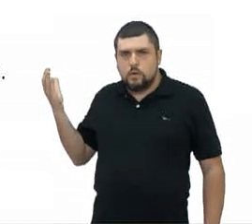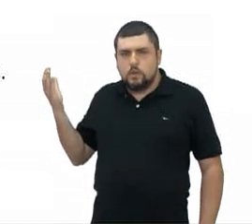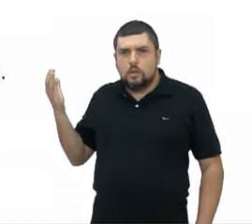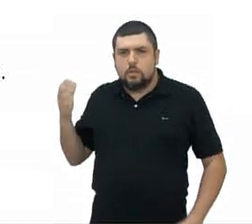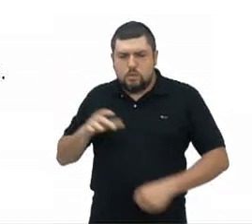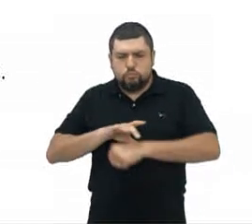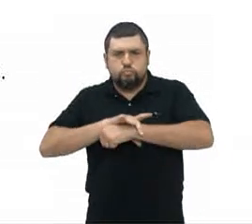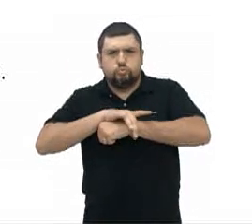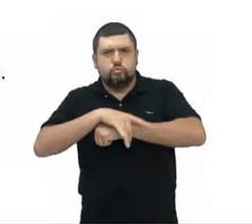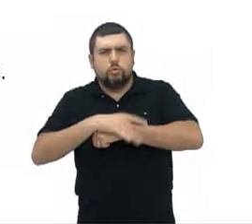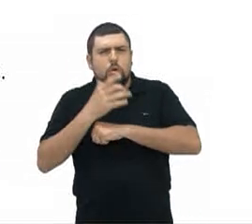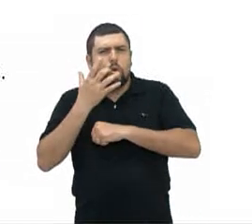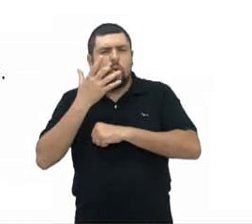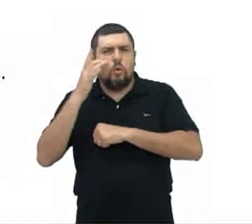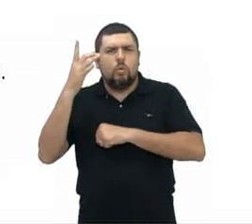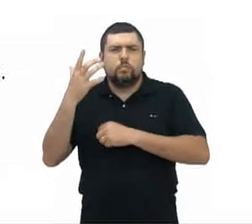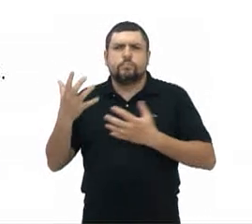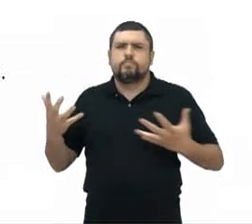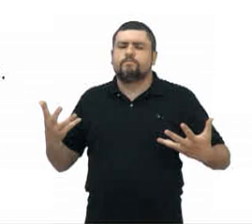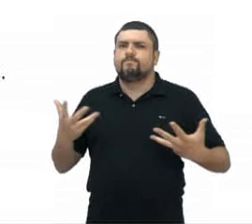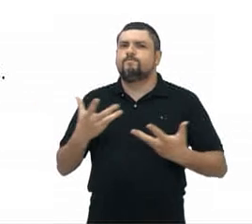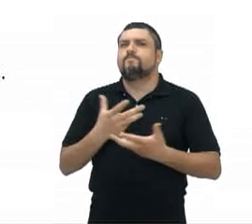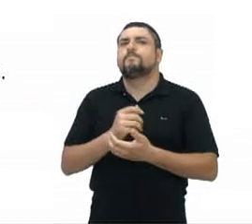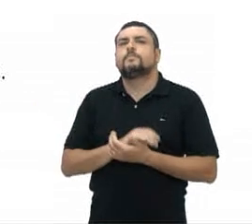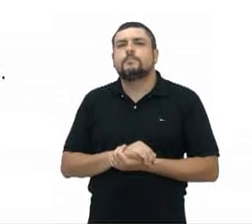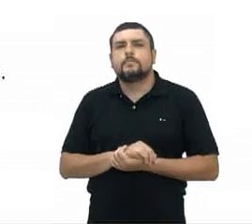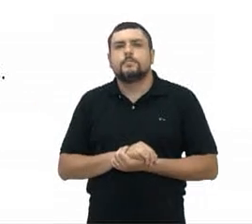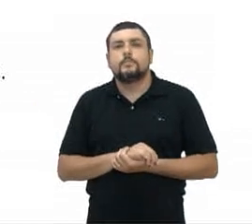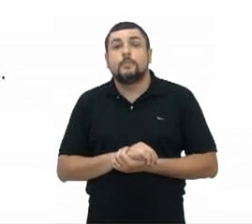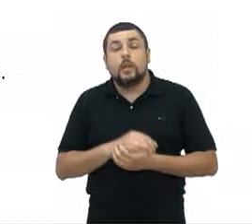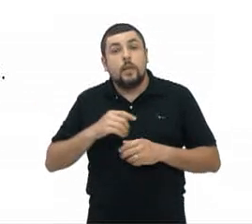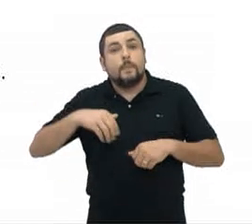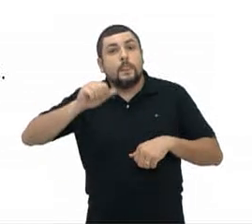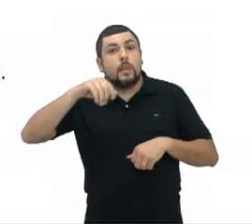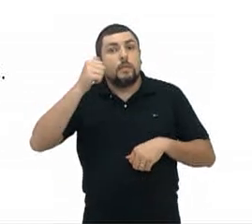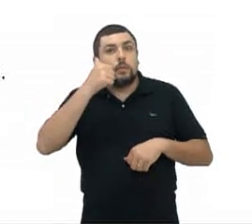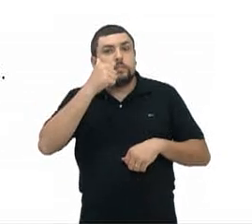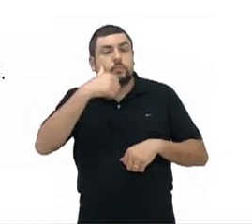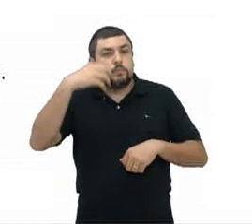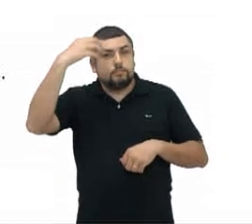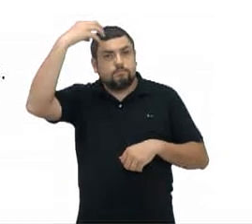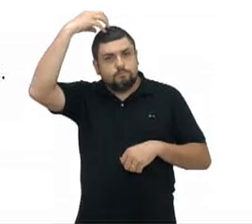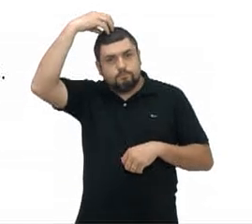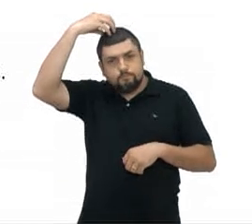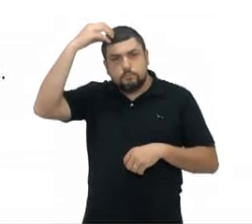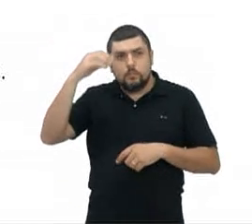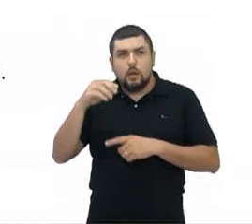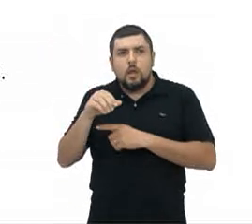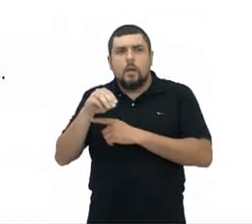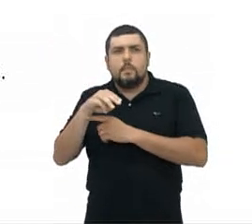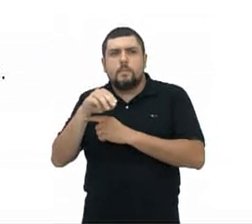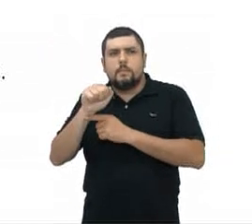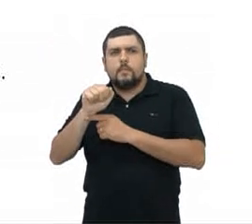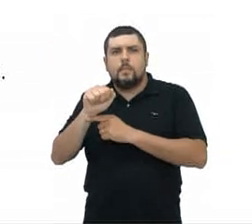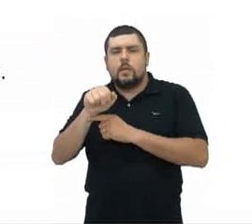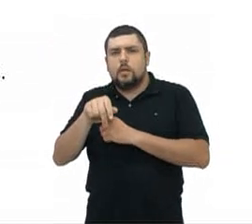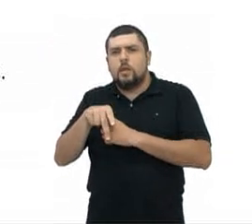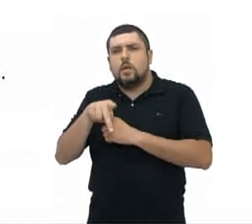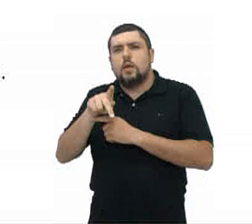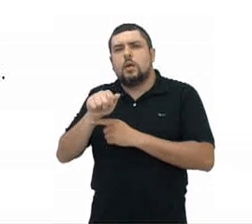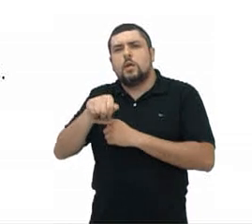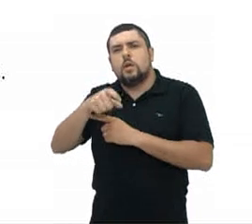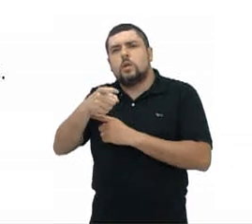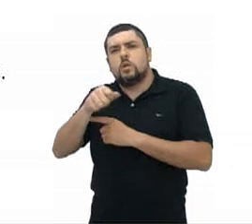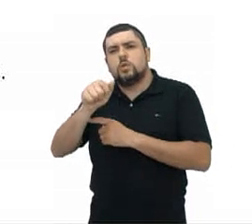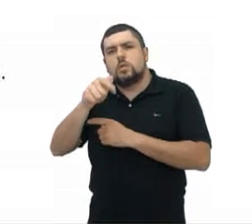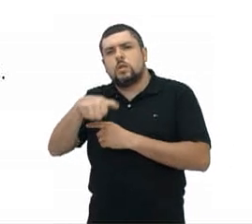de ouro, que coisa linda. Entre as Candaces mais conhecidas está Amanixaqueto, que provavelmente ela liderou a resistência